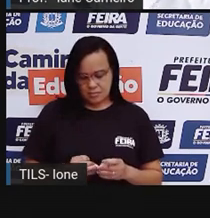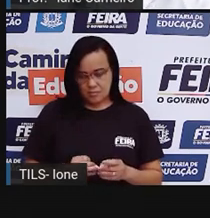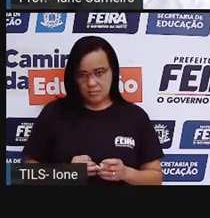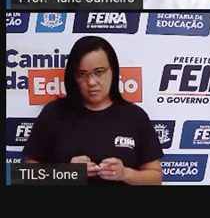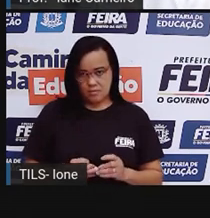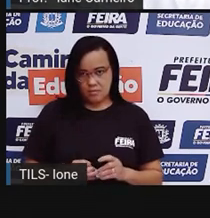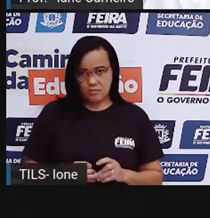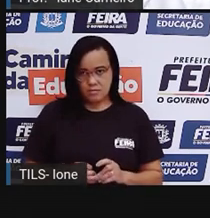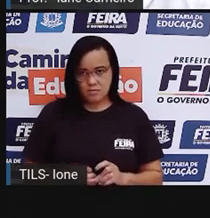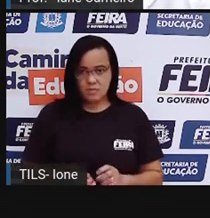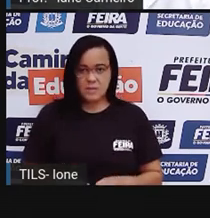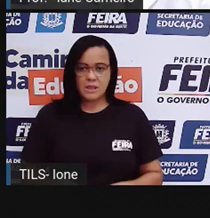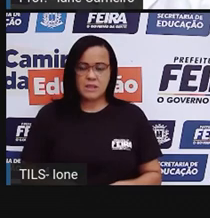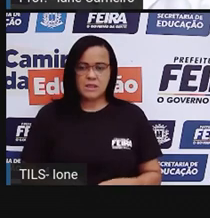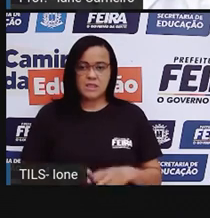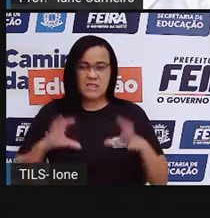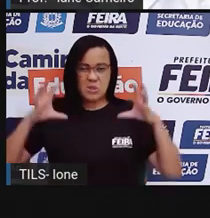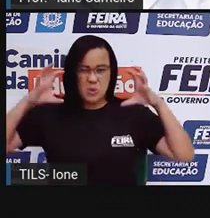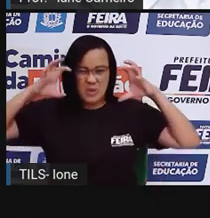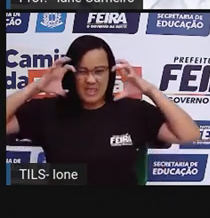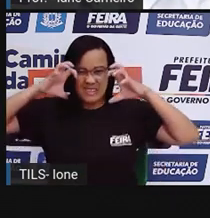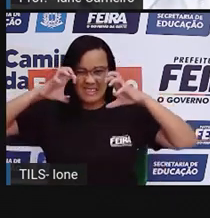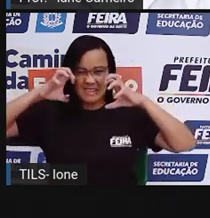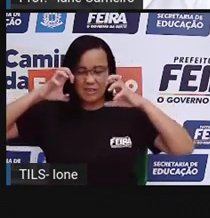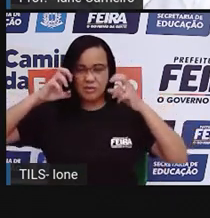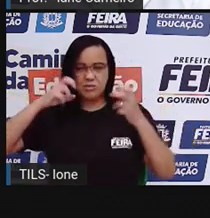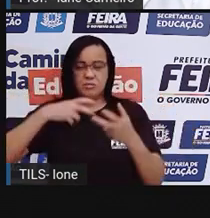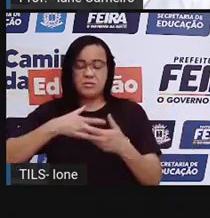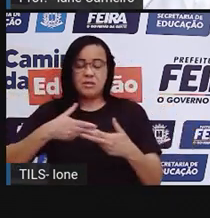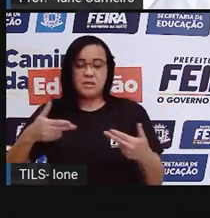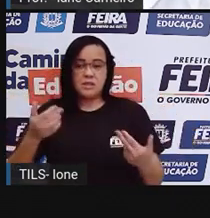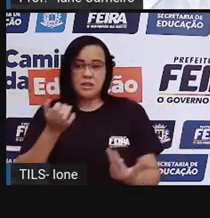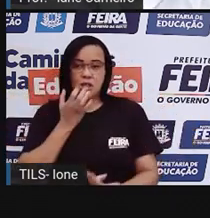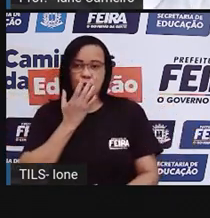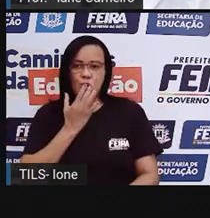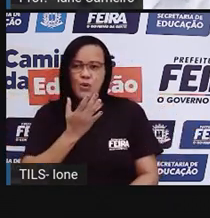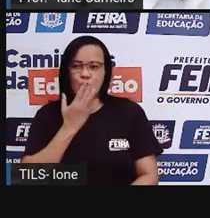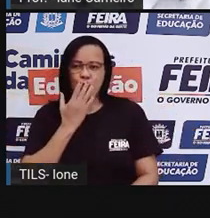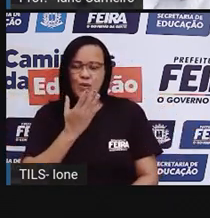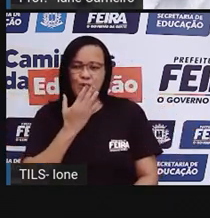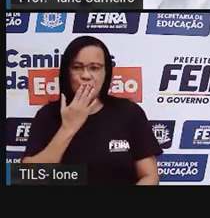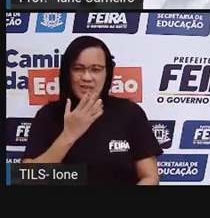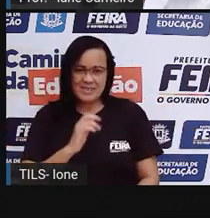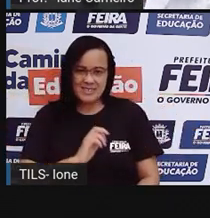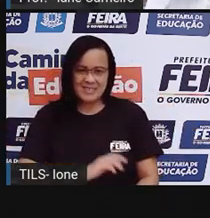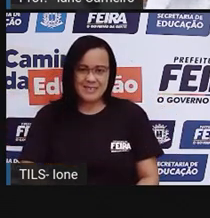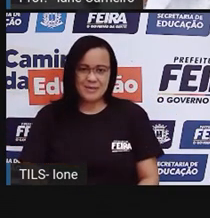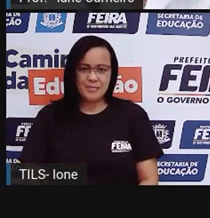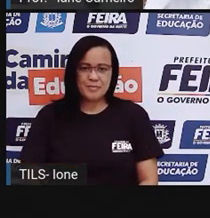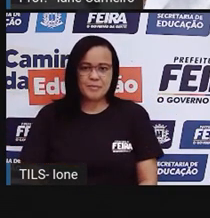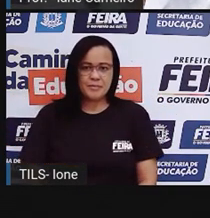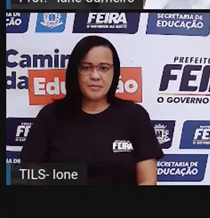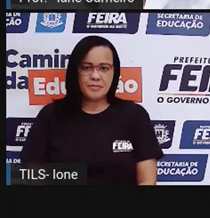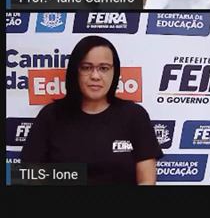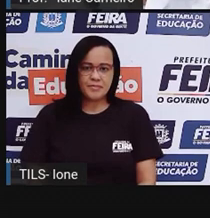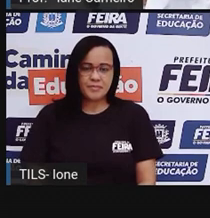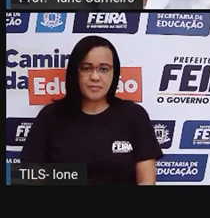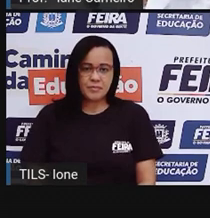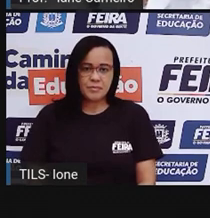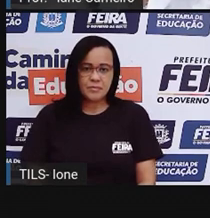O Monstro das Cores, de Ana Lenas, tá bom? Vamos lá.